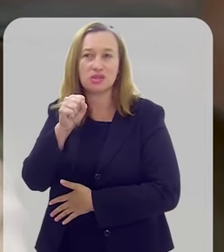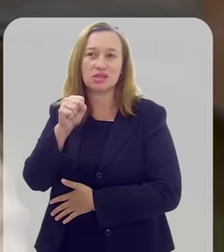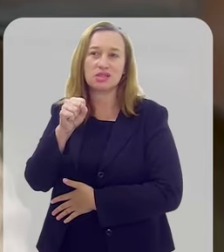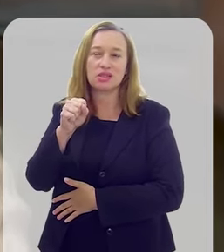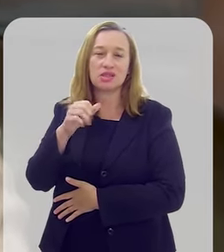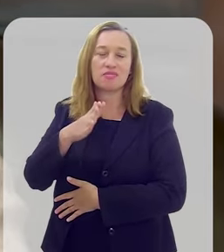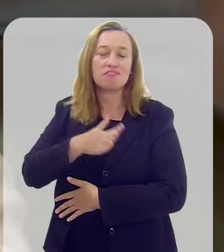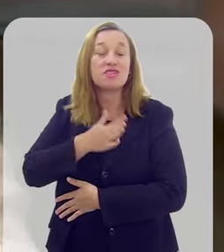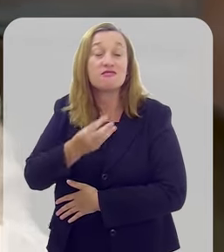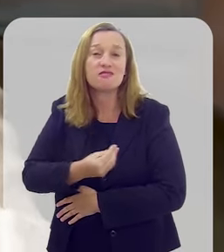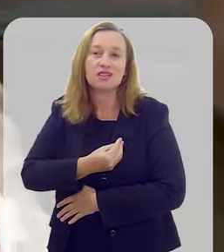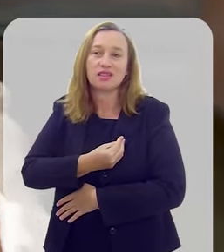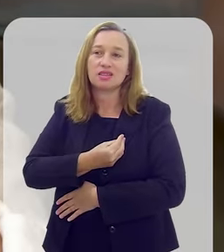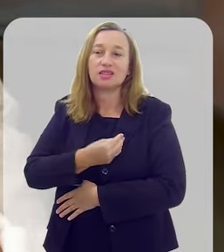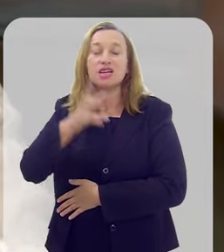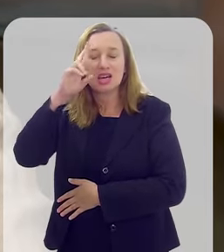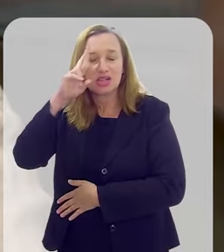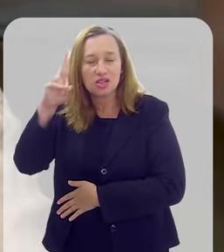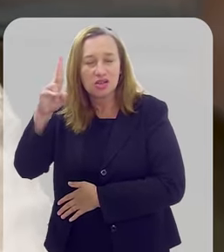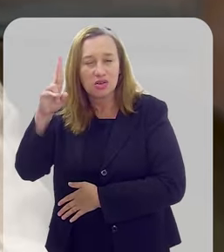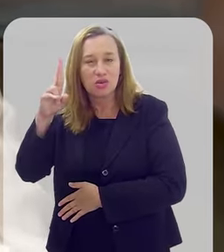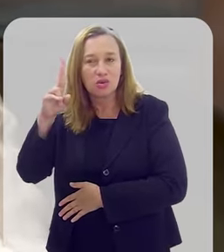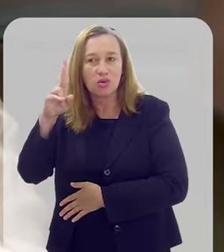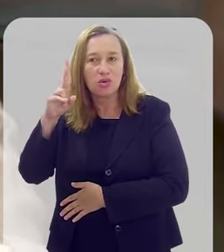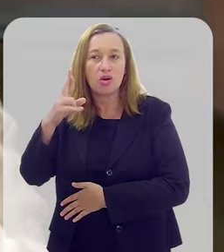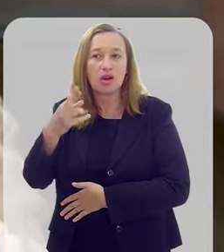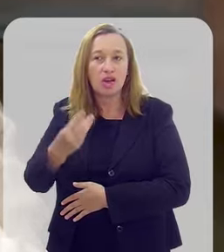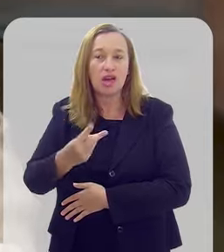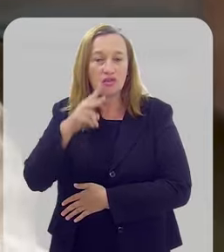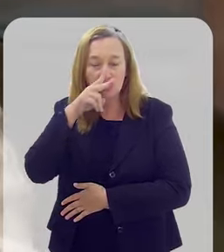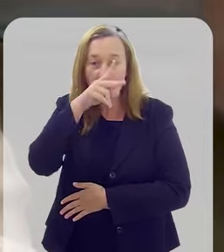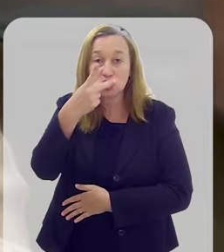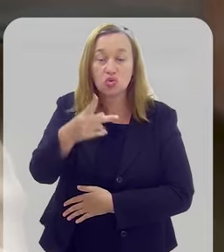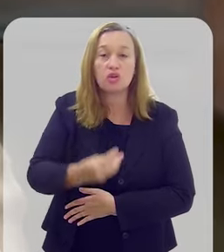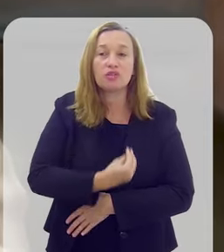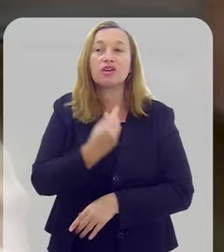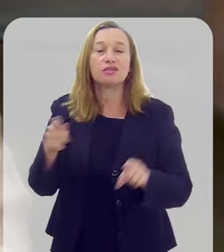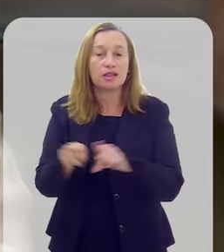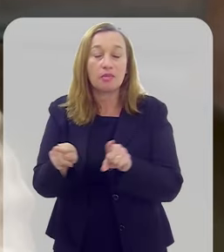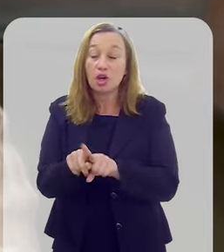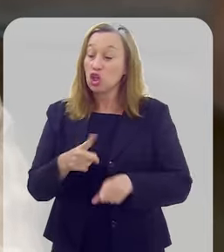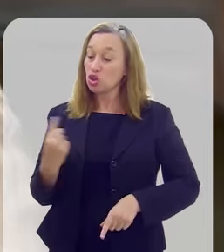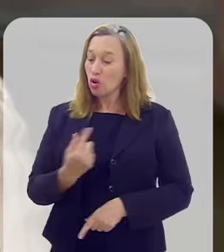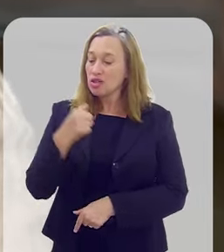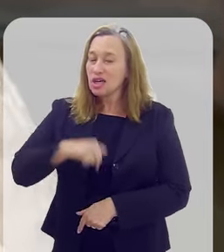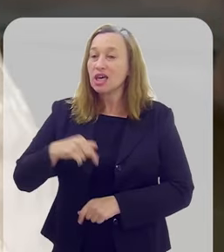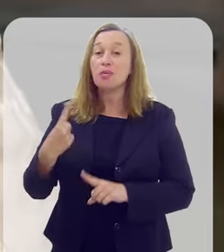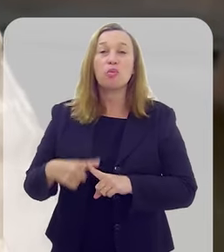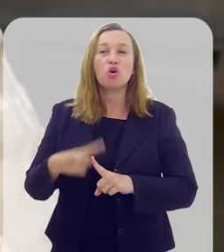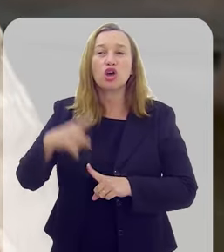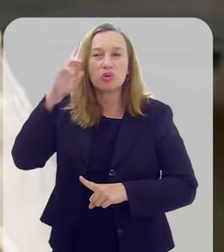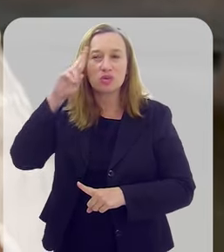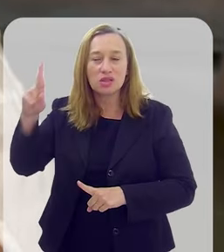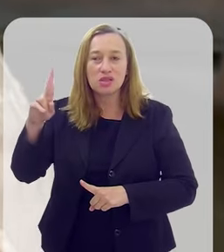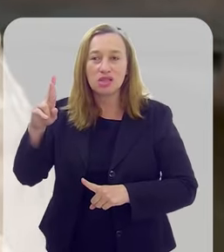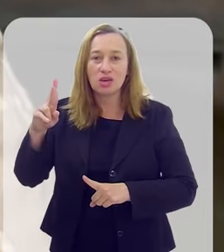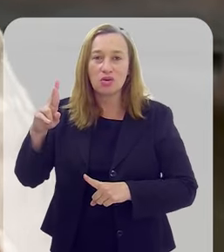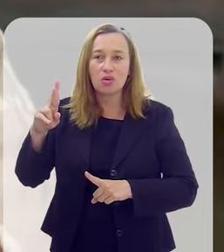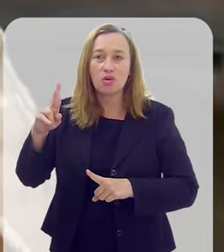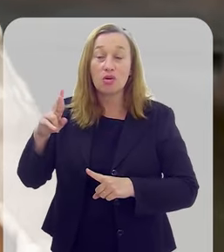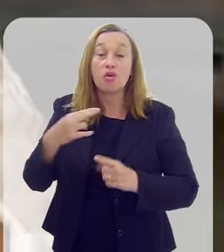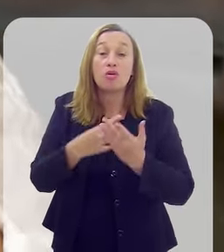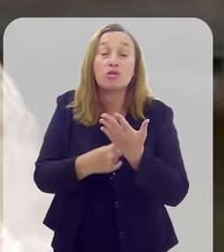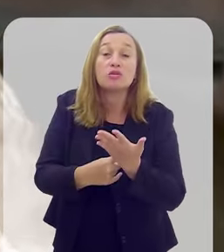meu Rochedo ele é minha a força da minha vida e ele é a força da sua vida também nós estamos aqui porque o